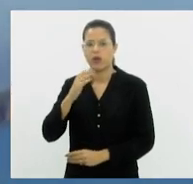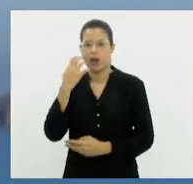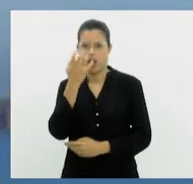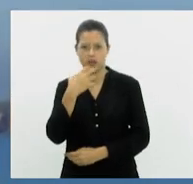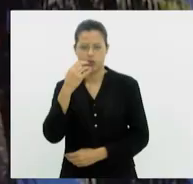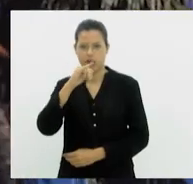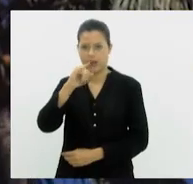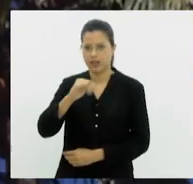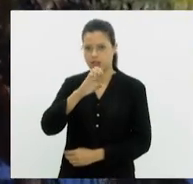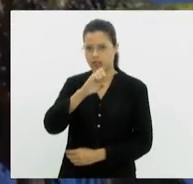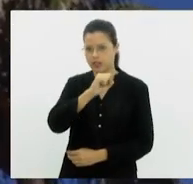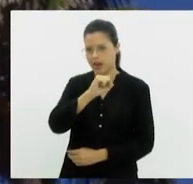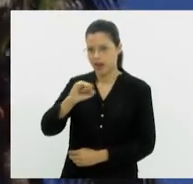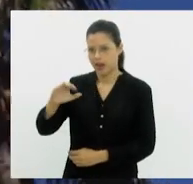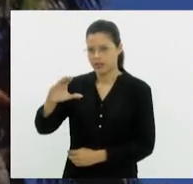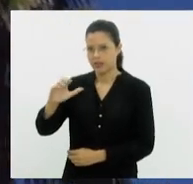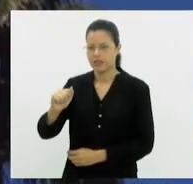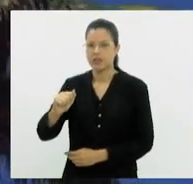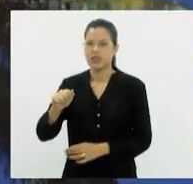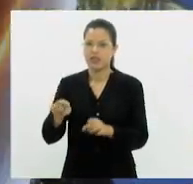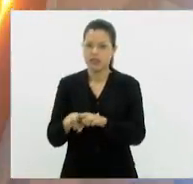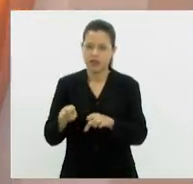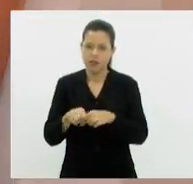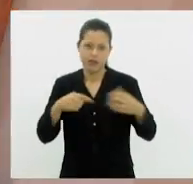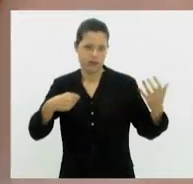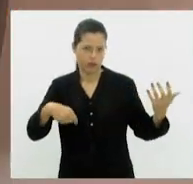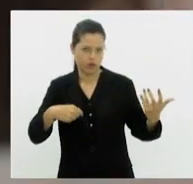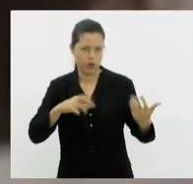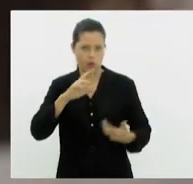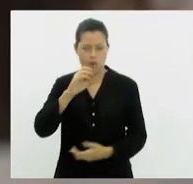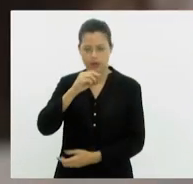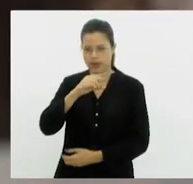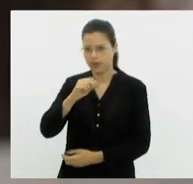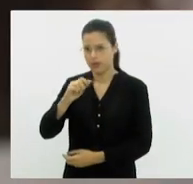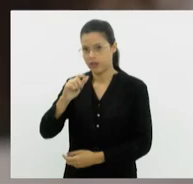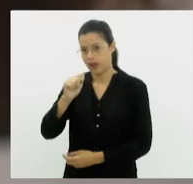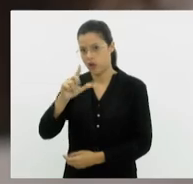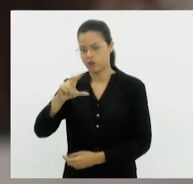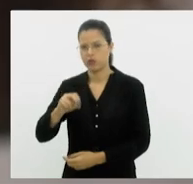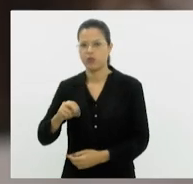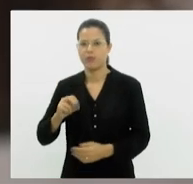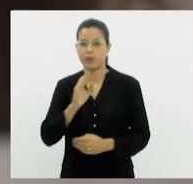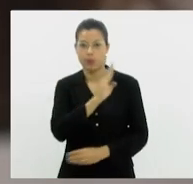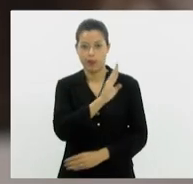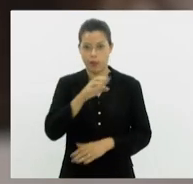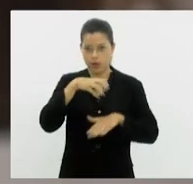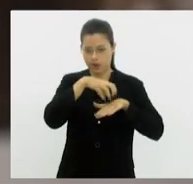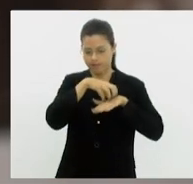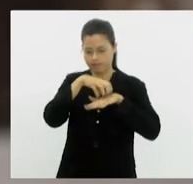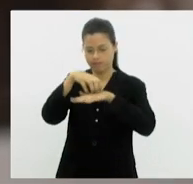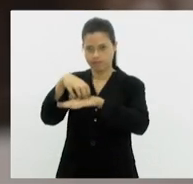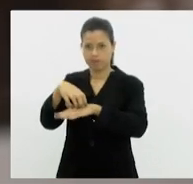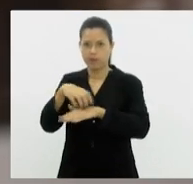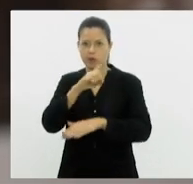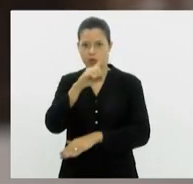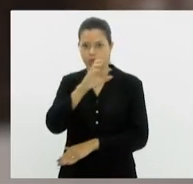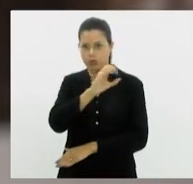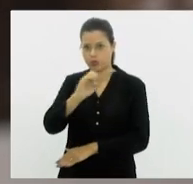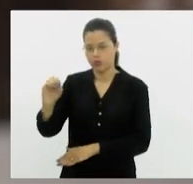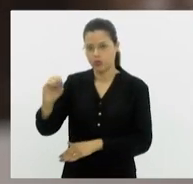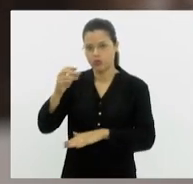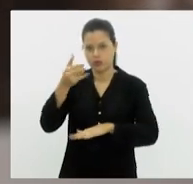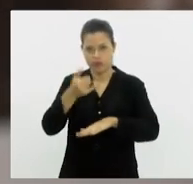Ayo, acompanhada do violonista Ronaldo Malta. O projeto itinerante Biblioteca sobre Rodas chega ao Zoológico Municipal de